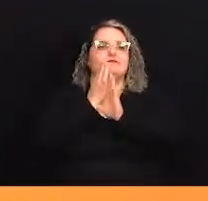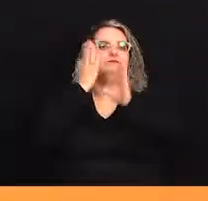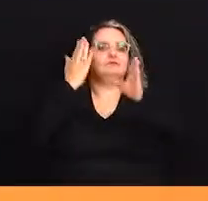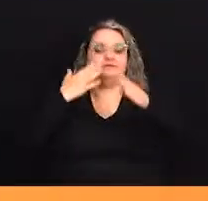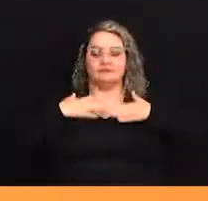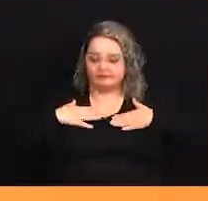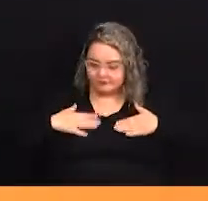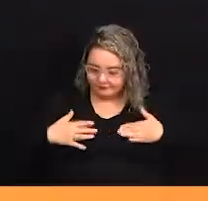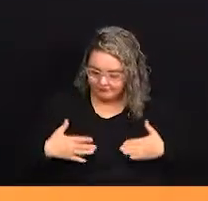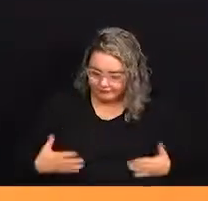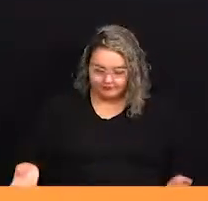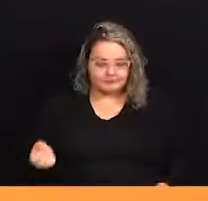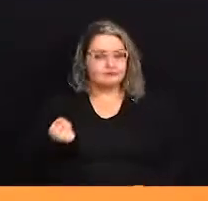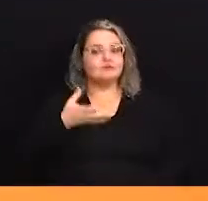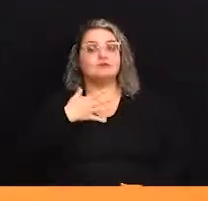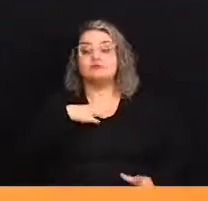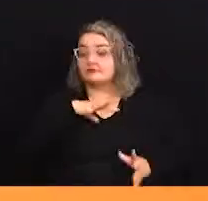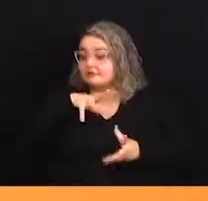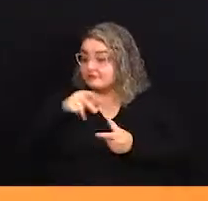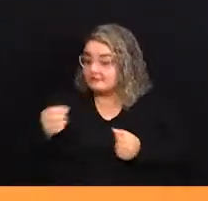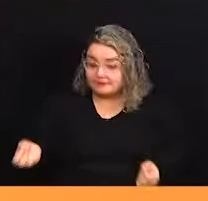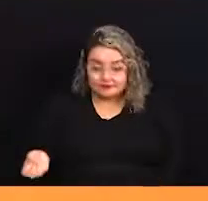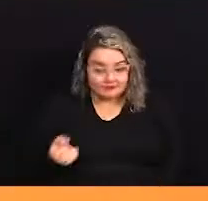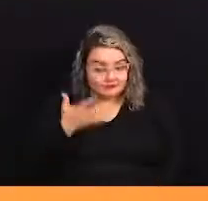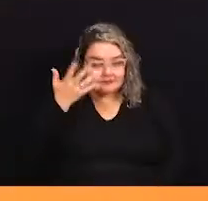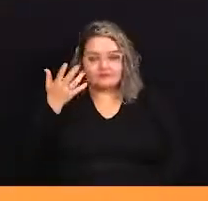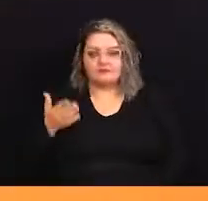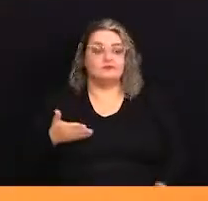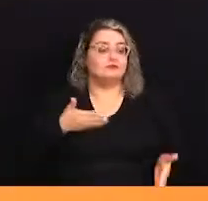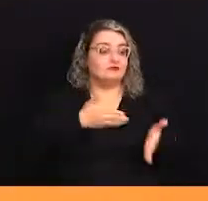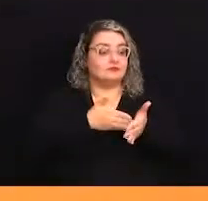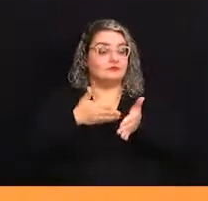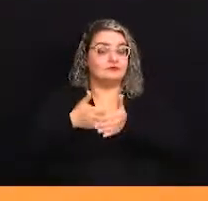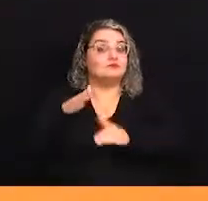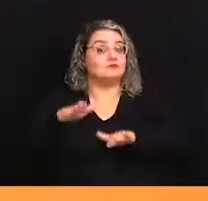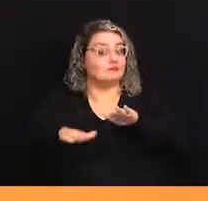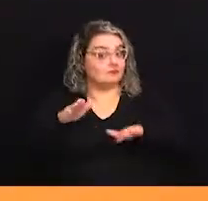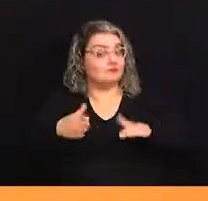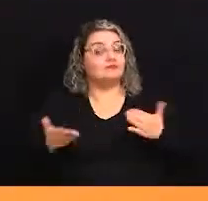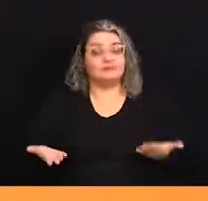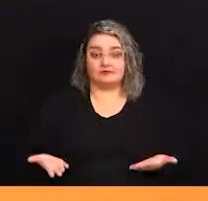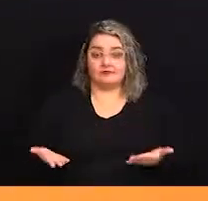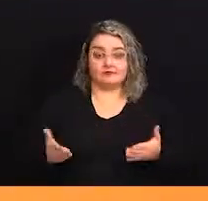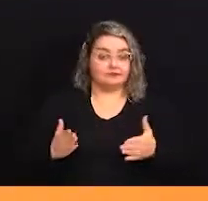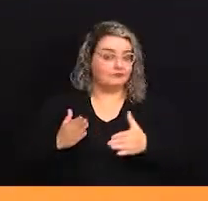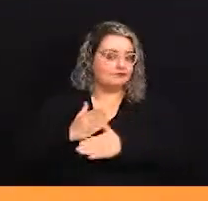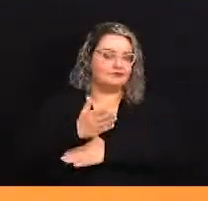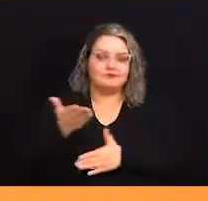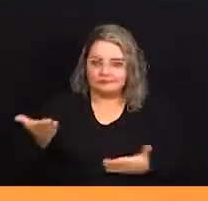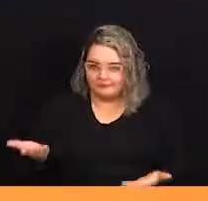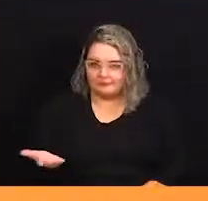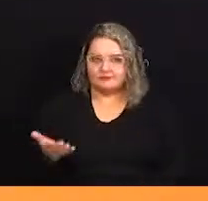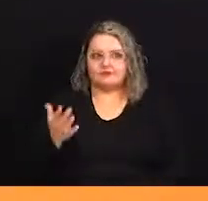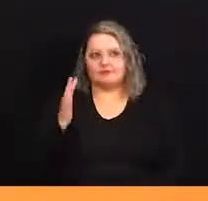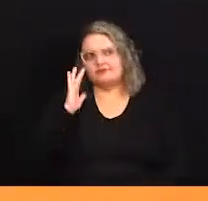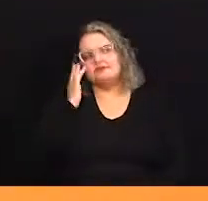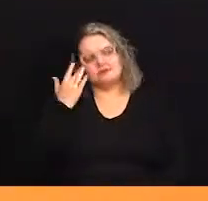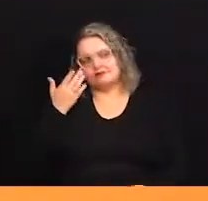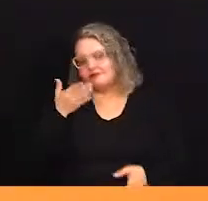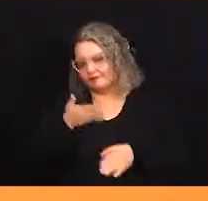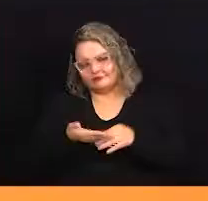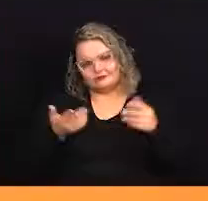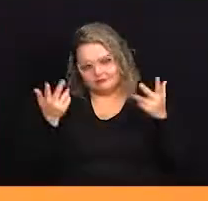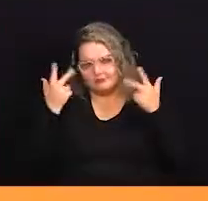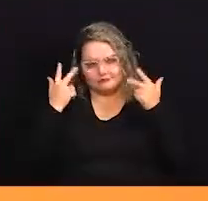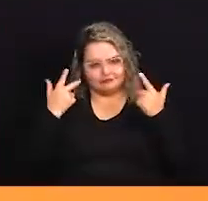descobrir um corpo novo, descobrir um mundo novo, descobrir os seus limites. Muitas vezes eles extrapolam mesmo, eu acho que faz um pouco